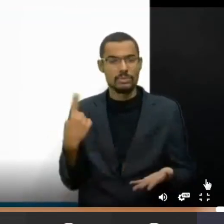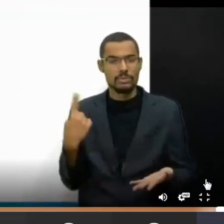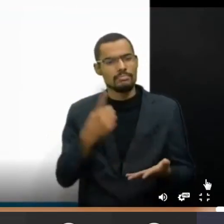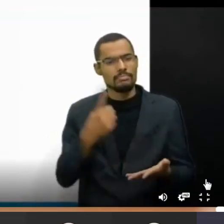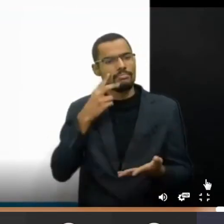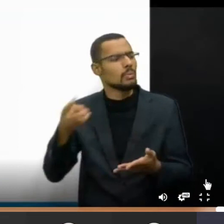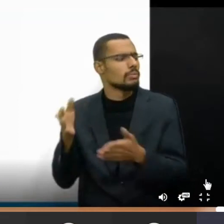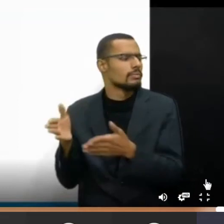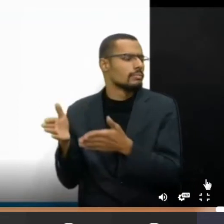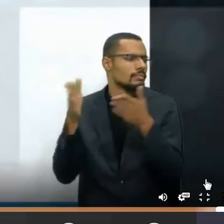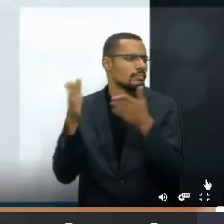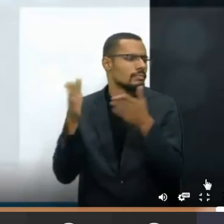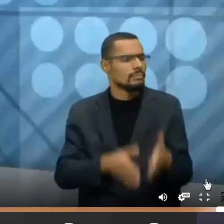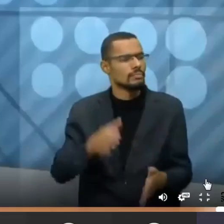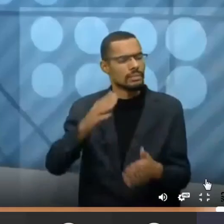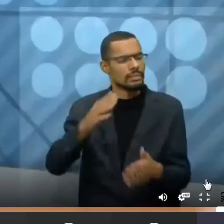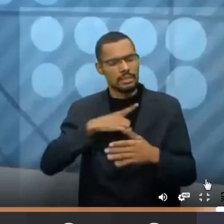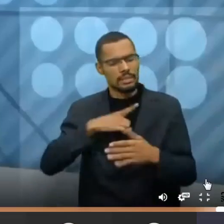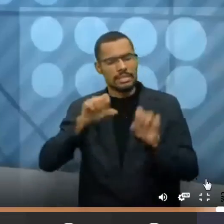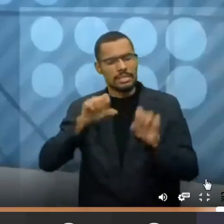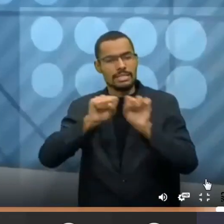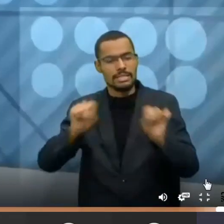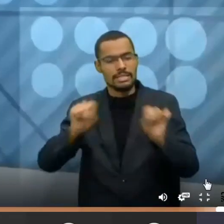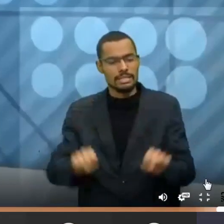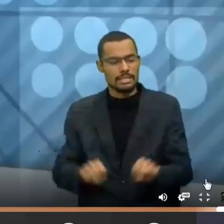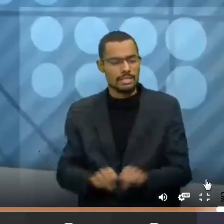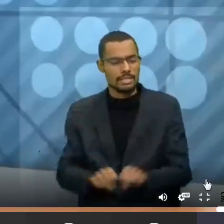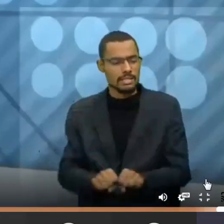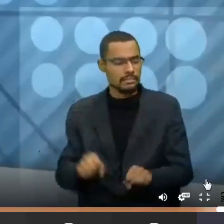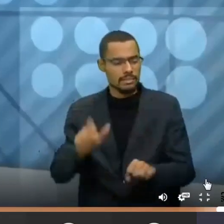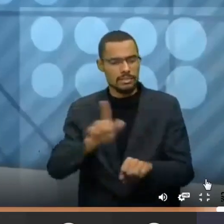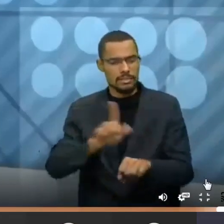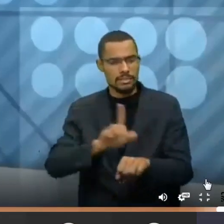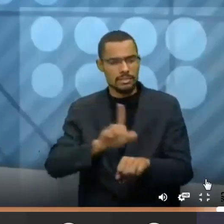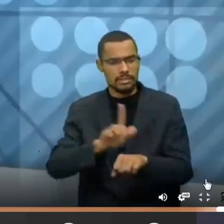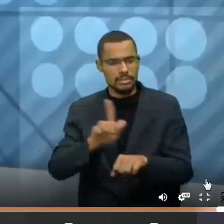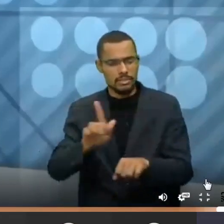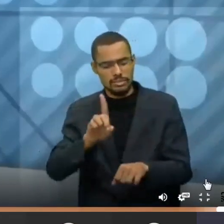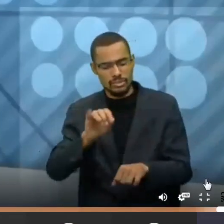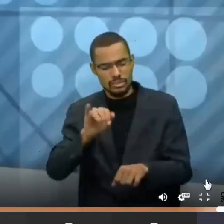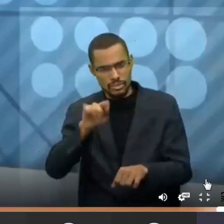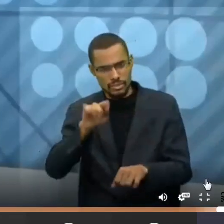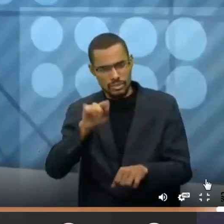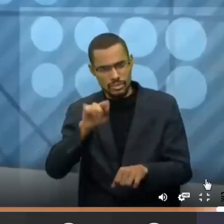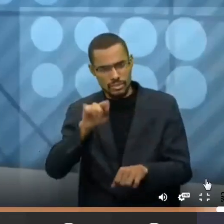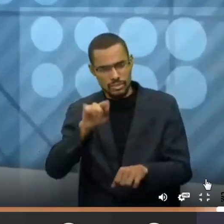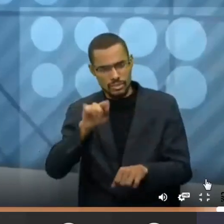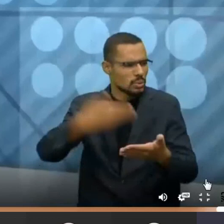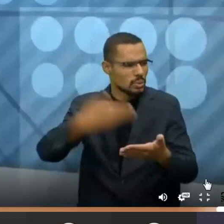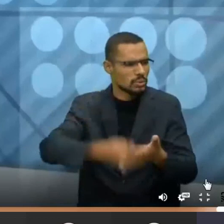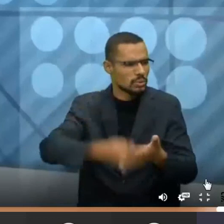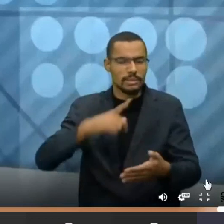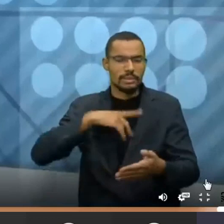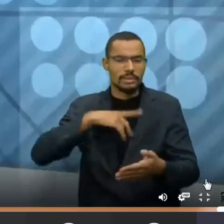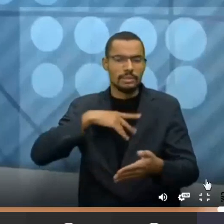nós vimos a anatomia do sistema digestório. Então, nós percorremos todo